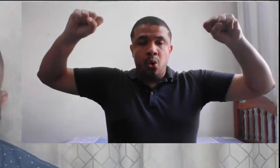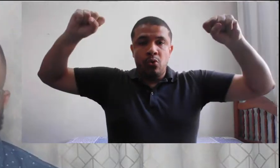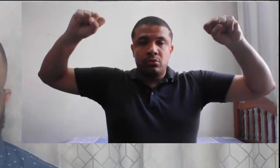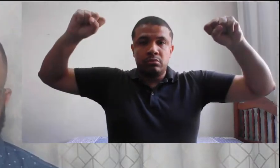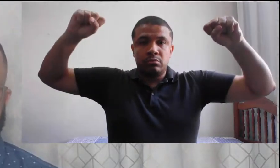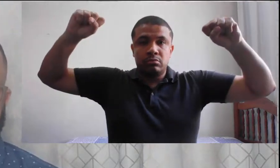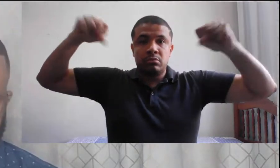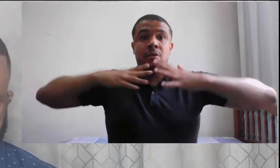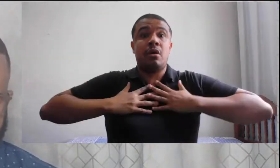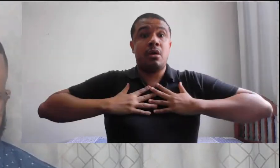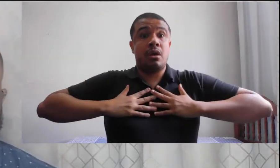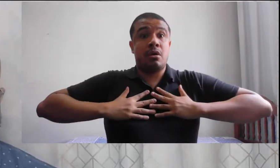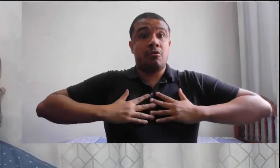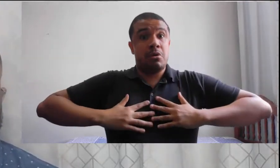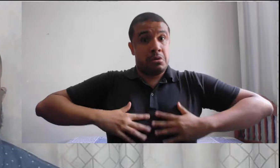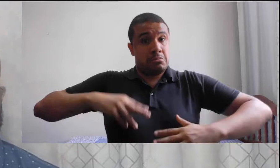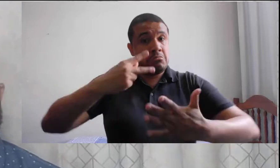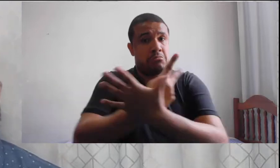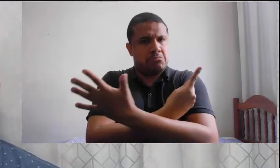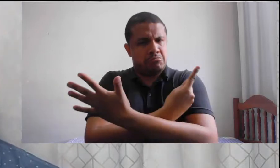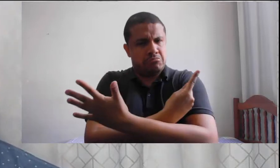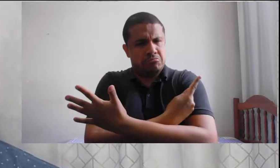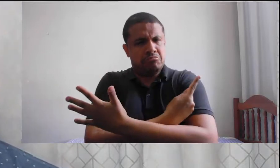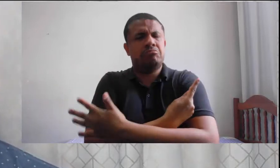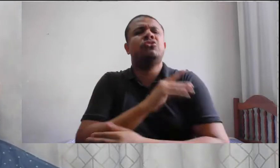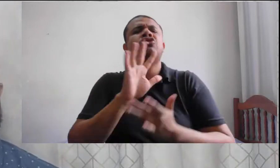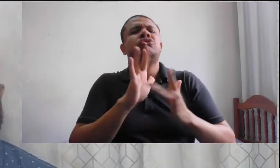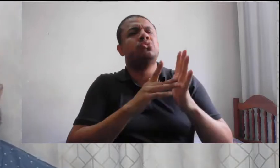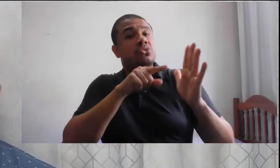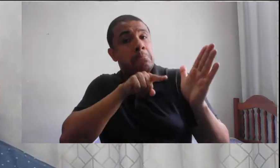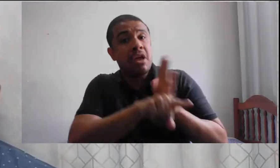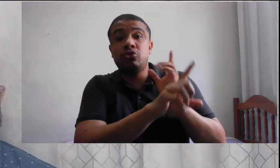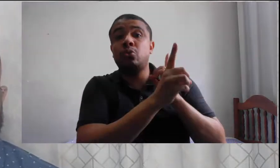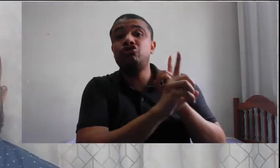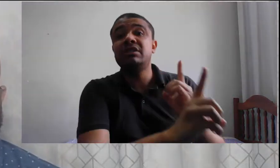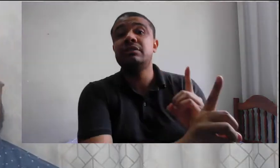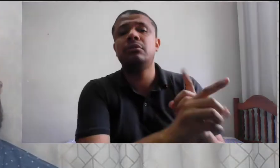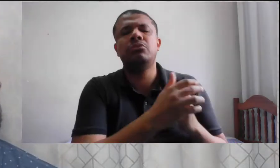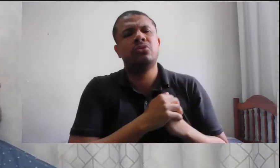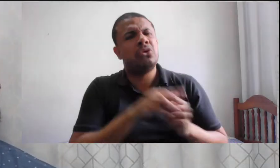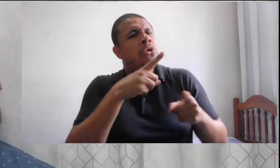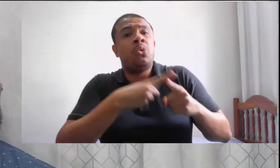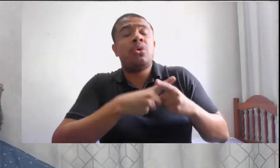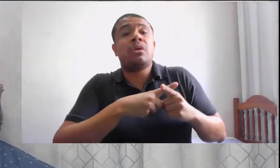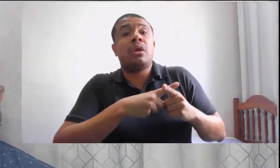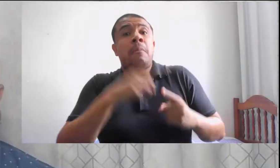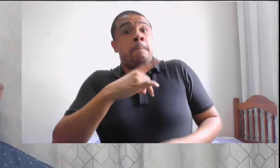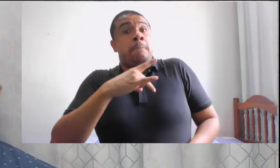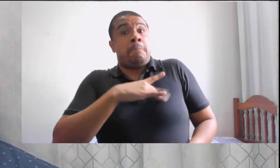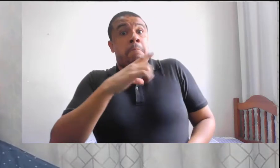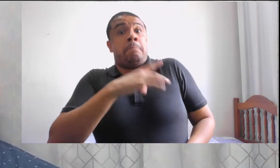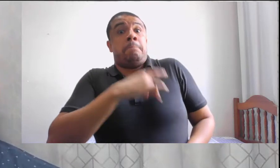fez-se completa bonança. Então perguntou Jesus a seus discípulos: Por que vocês estão com tanto